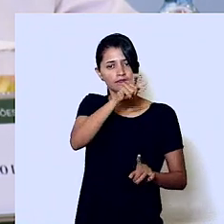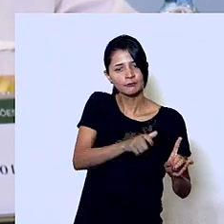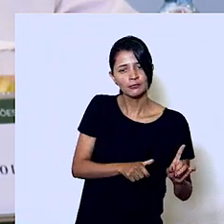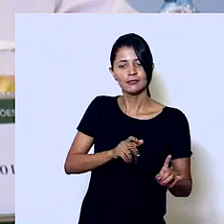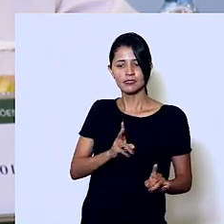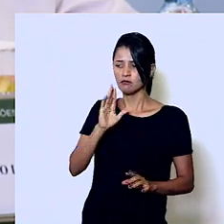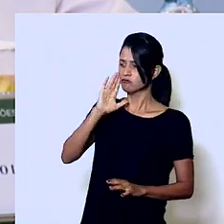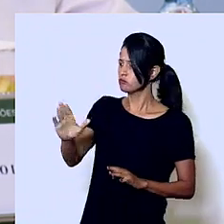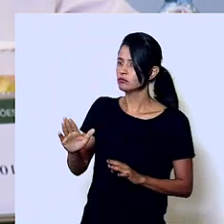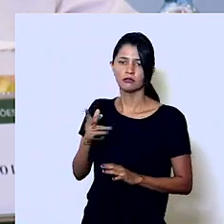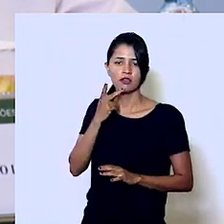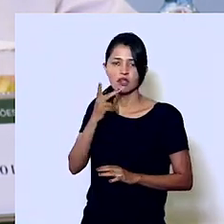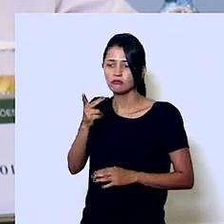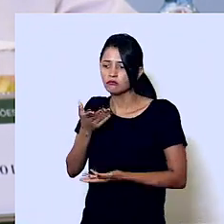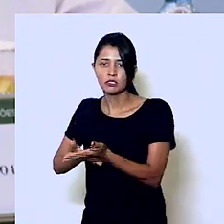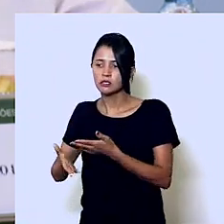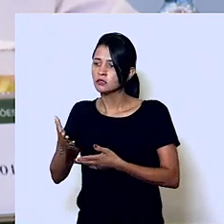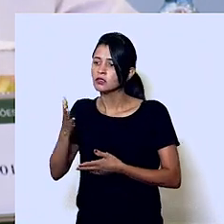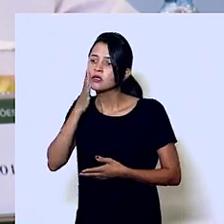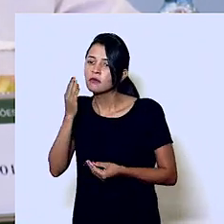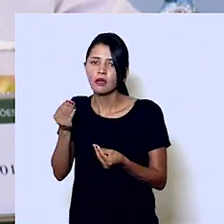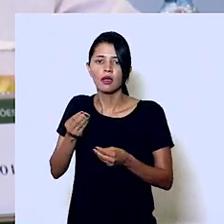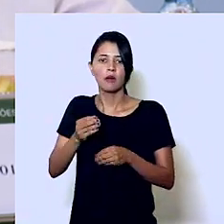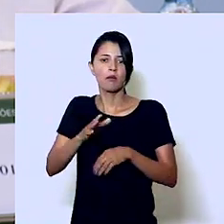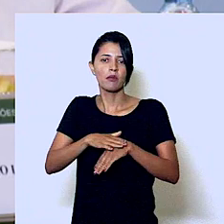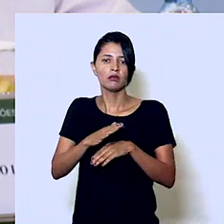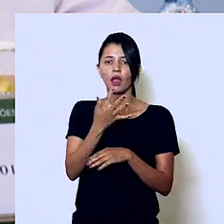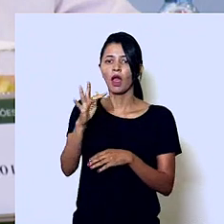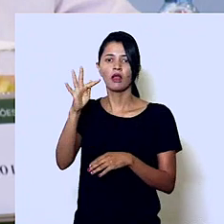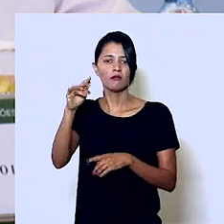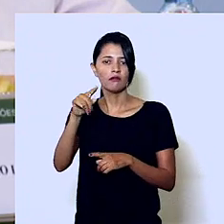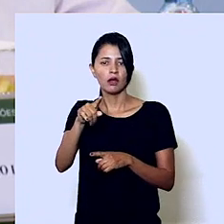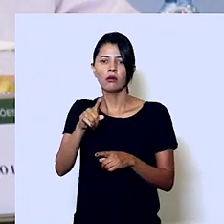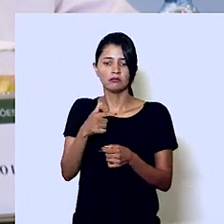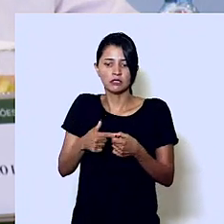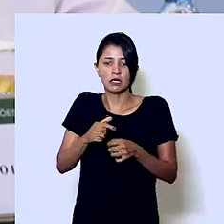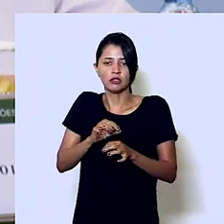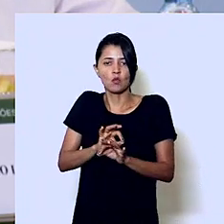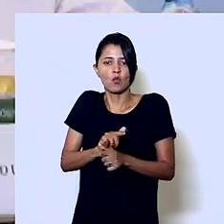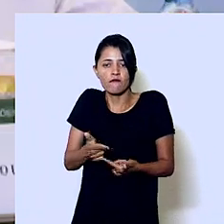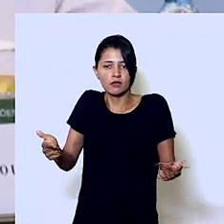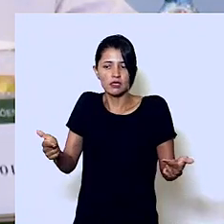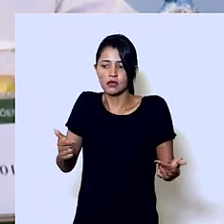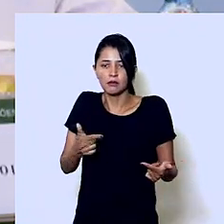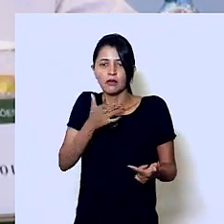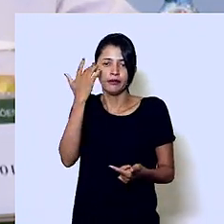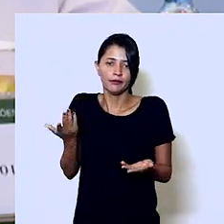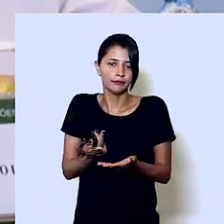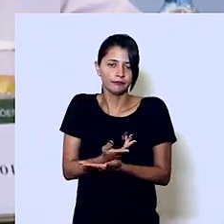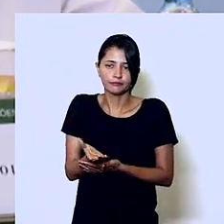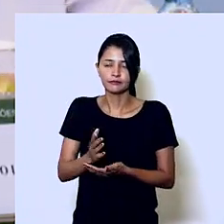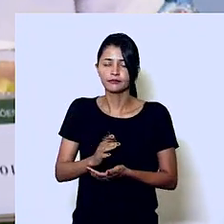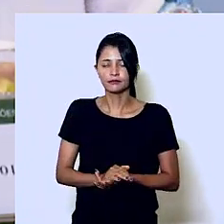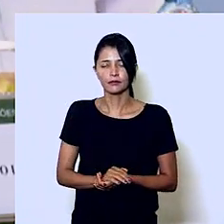resolvendo as coisas. Era período de carnaval, a cidade estava vazia, e aí se foi. Bom, depois dali, acabou